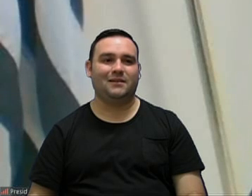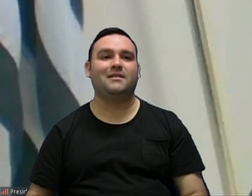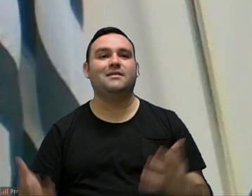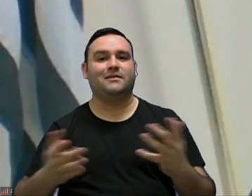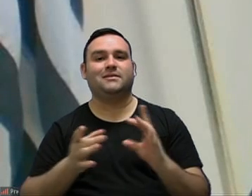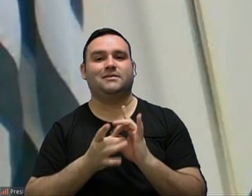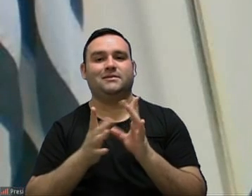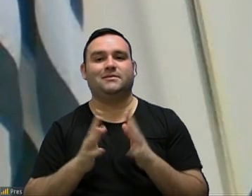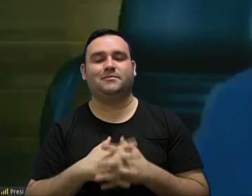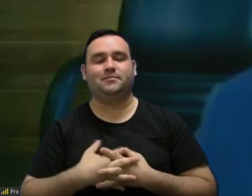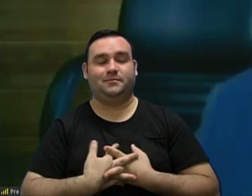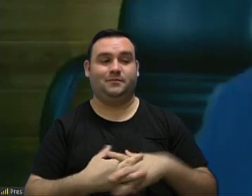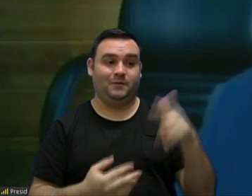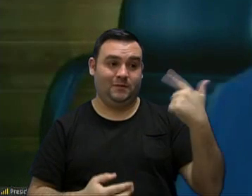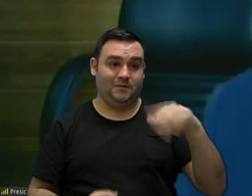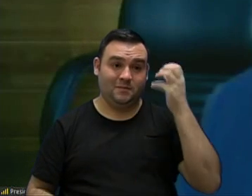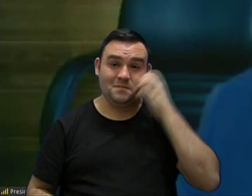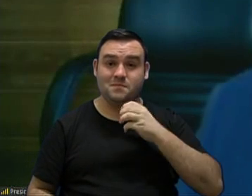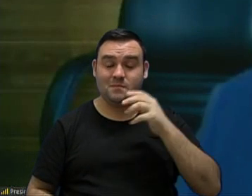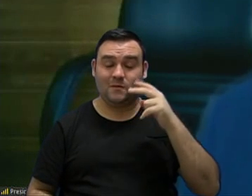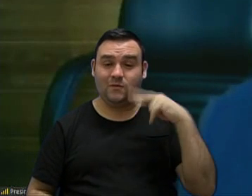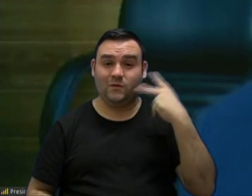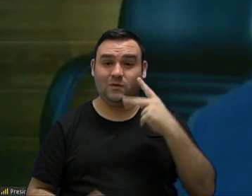agora também. E depois, na verdade,